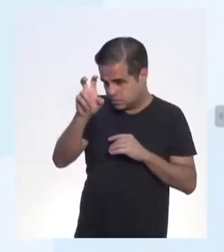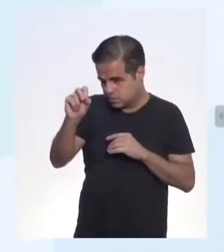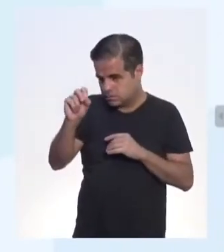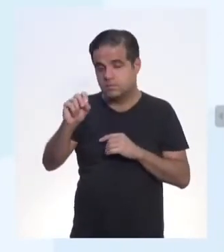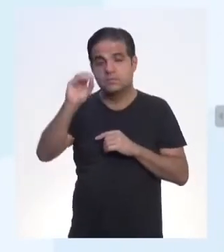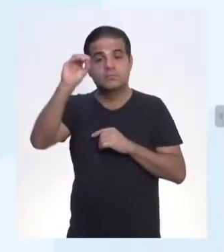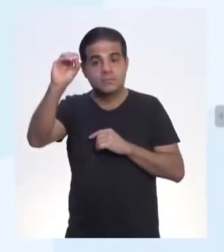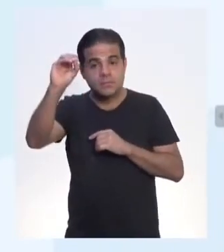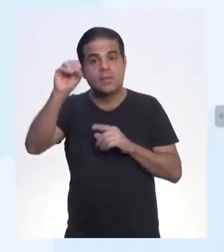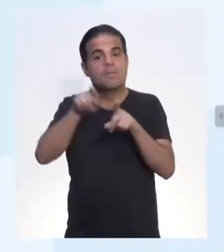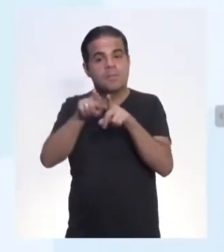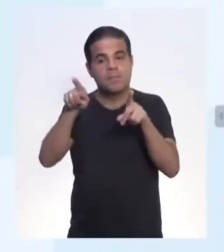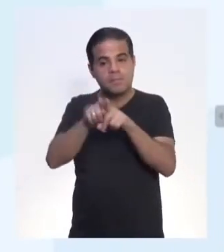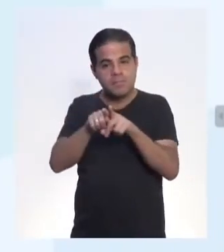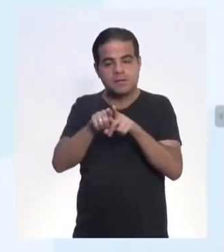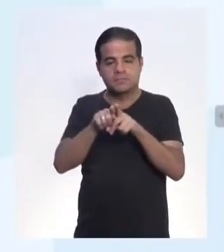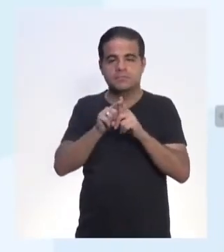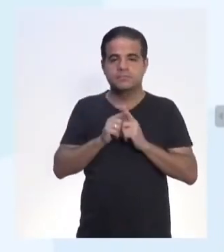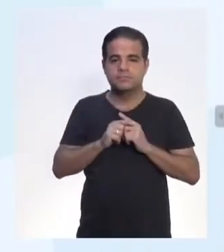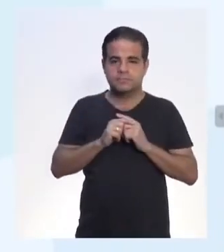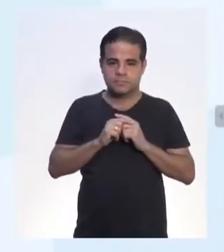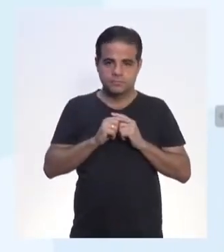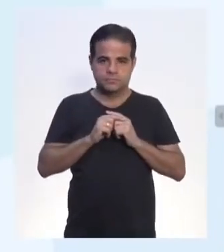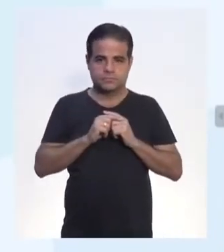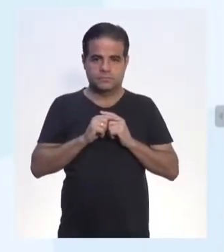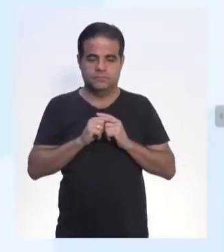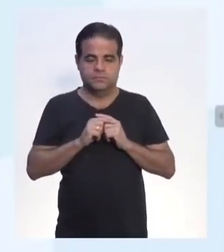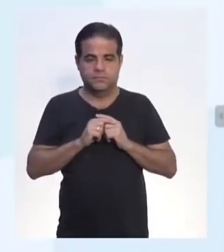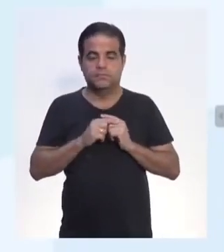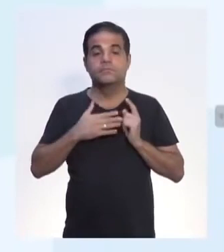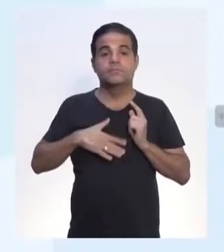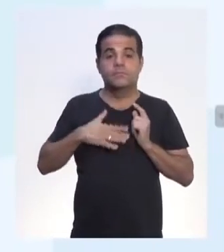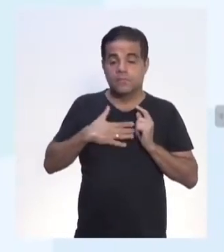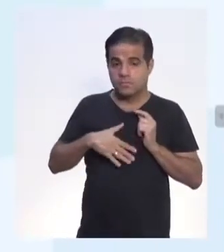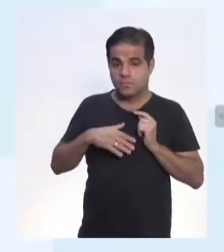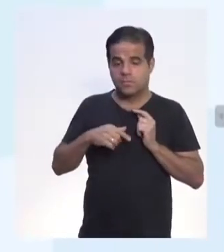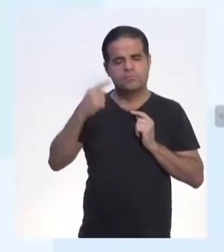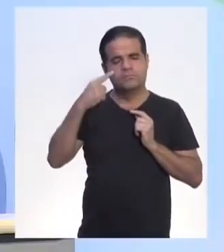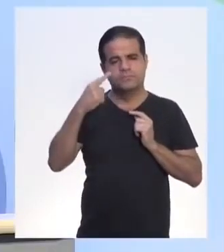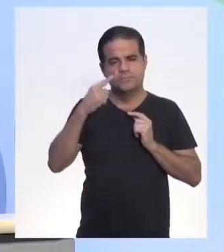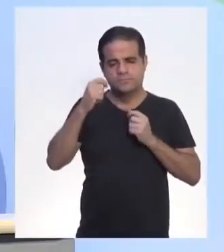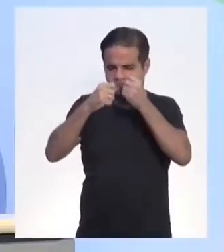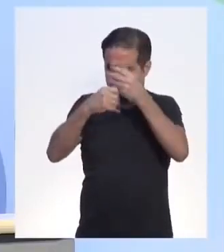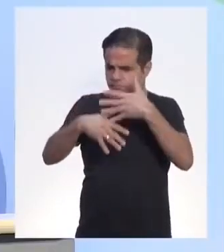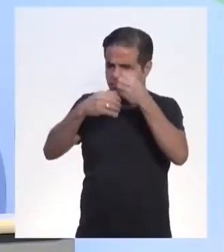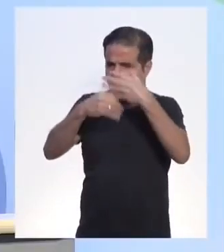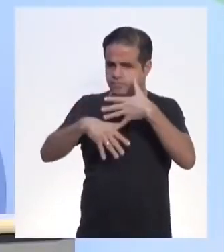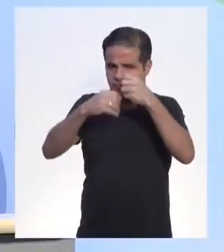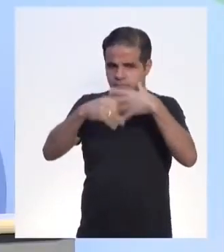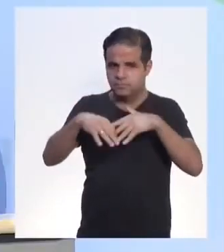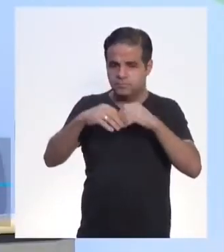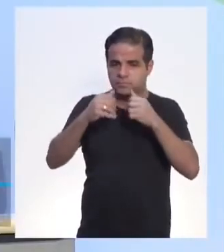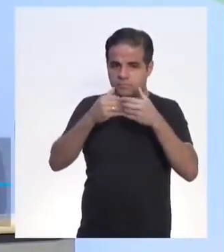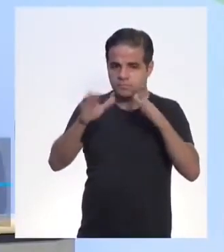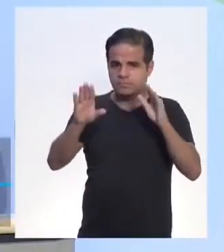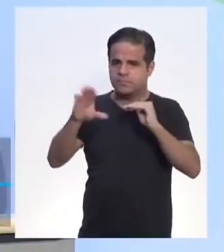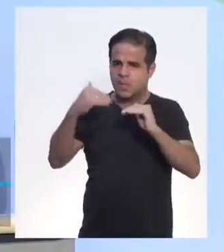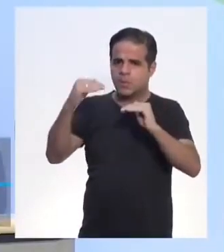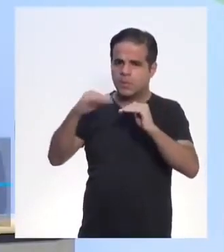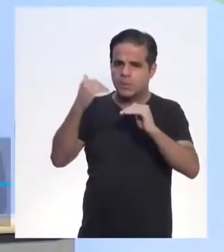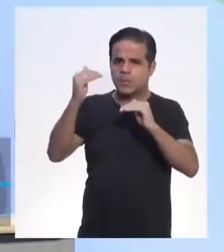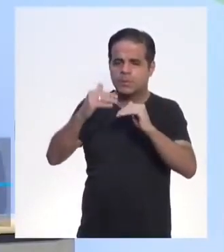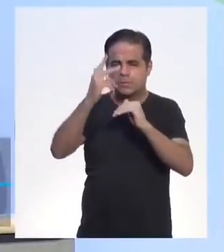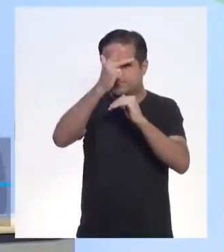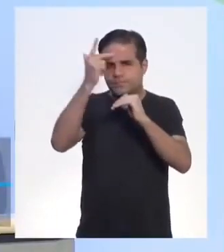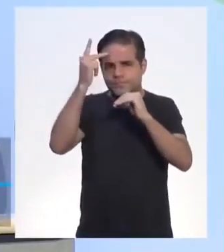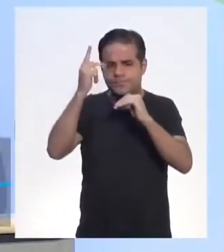150 graus também. Beleza? Tranquilo. E você sabe que eu estava olhando o chat aqui, porque o chat continua aberto, e